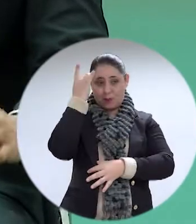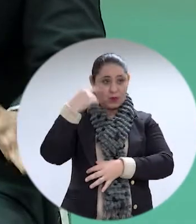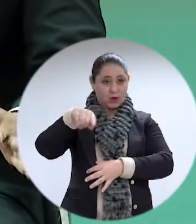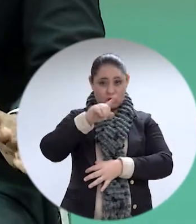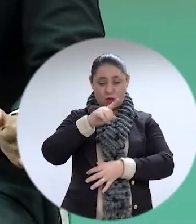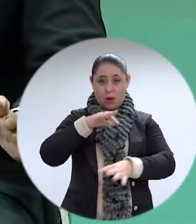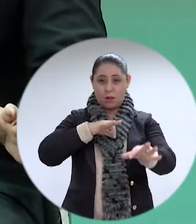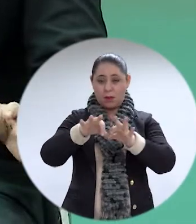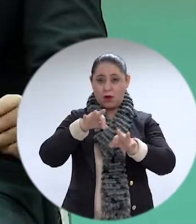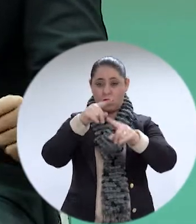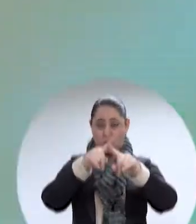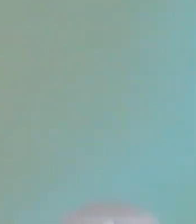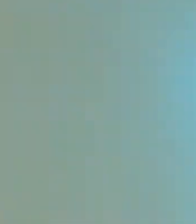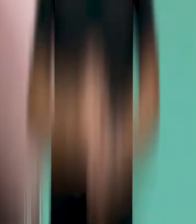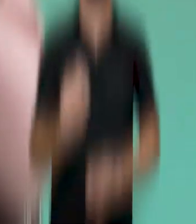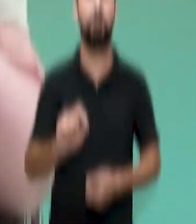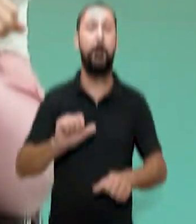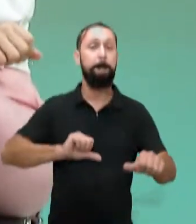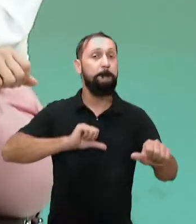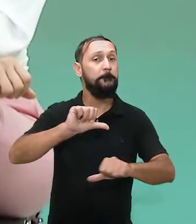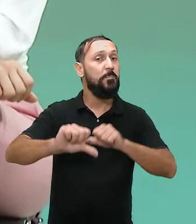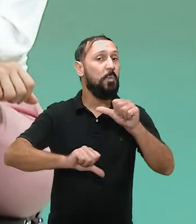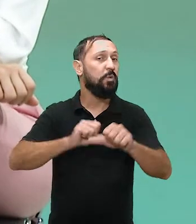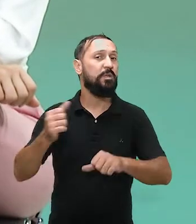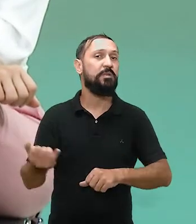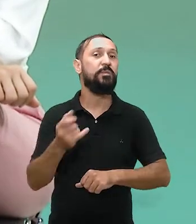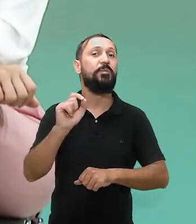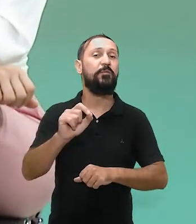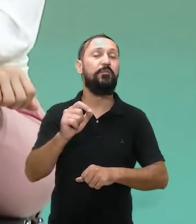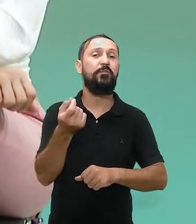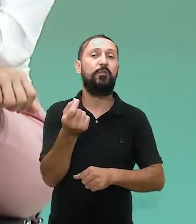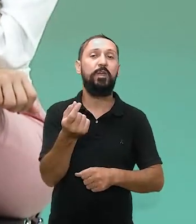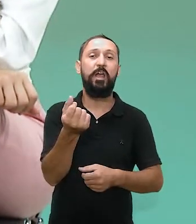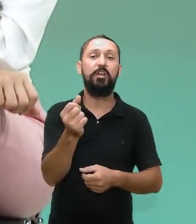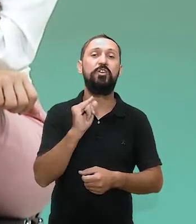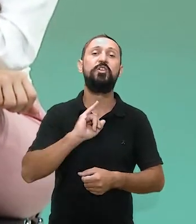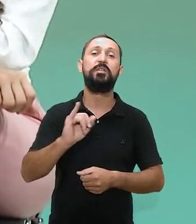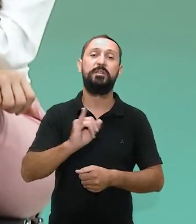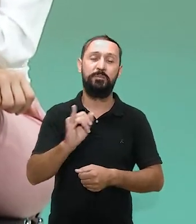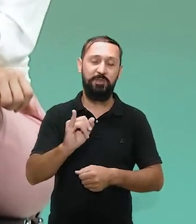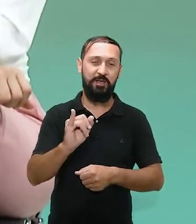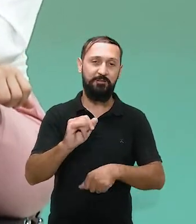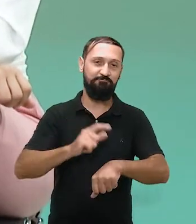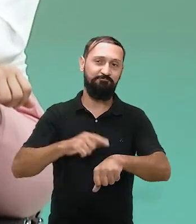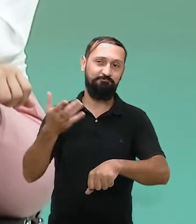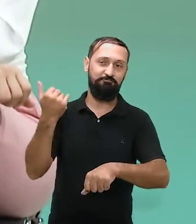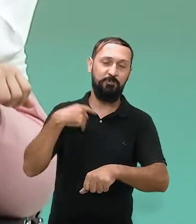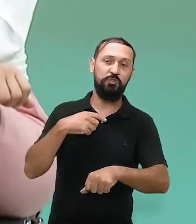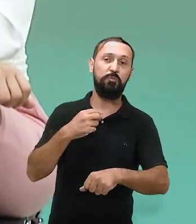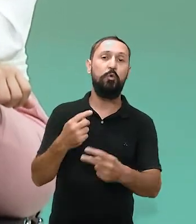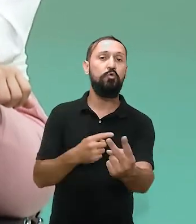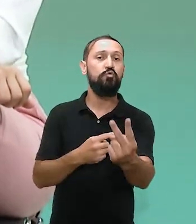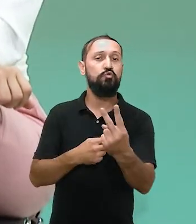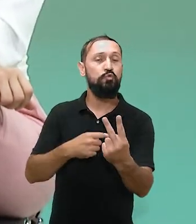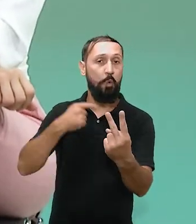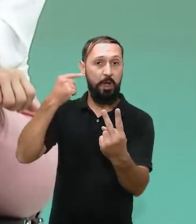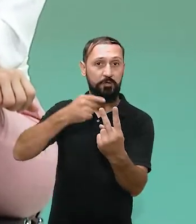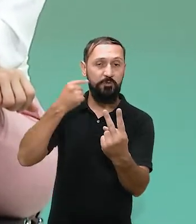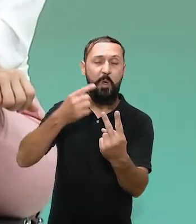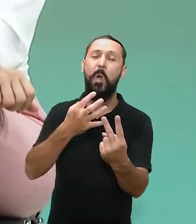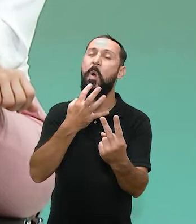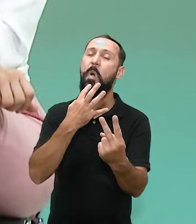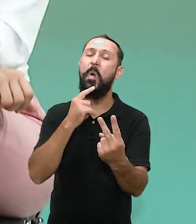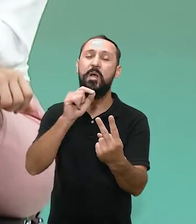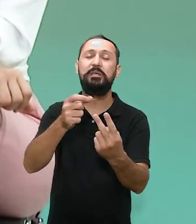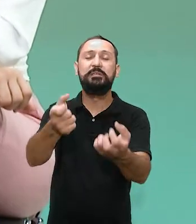jurídica para quem está se preparando para concurso público. Outra reforma importantíssima foi a tributária. Na oportunidade, nós chamamos 2